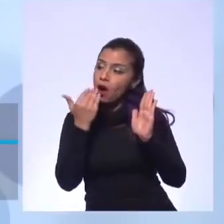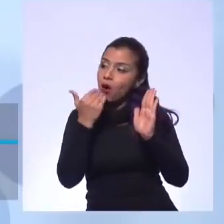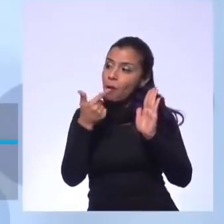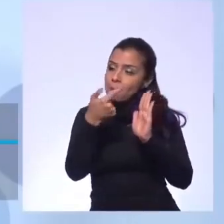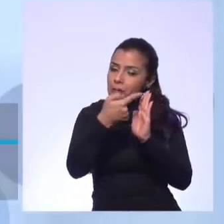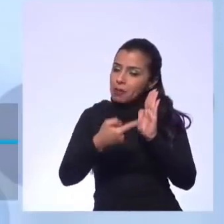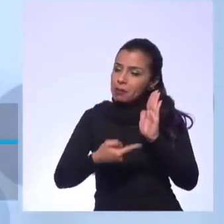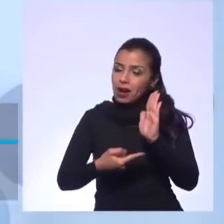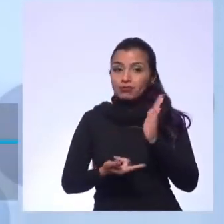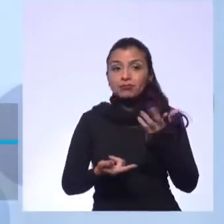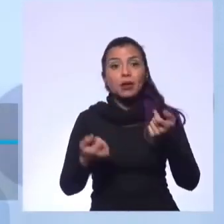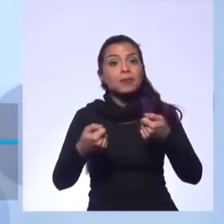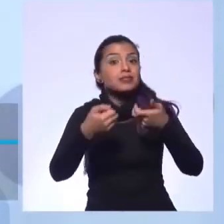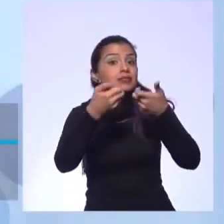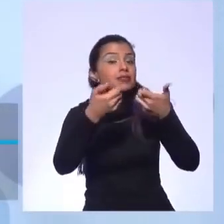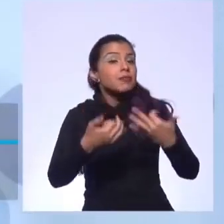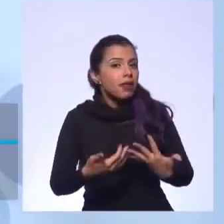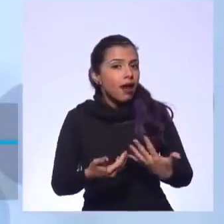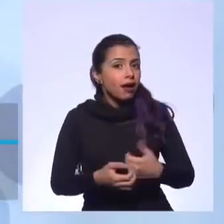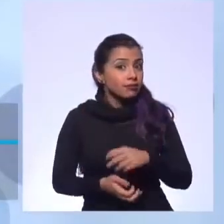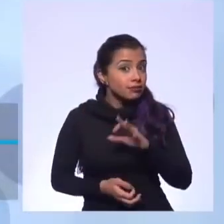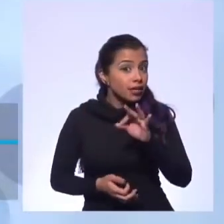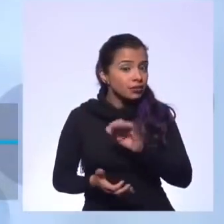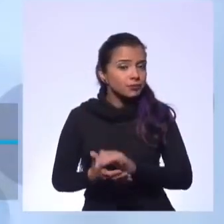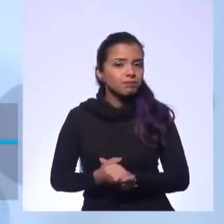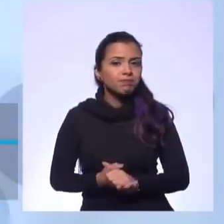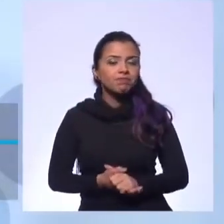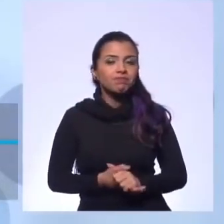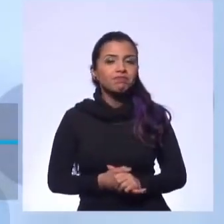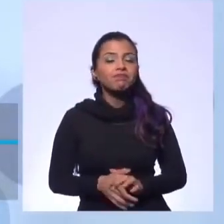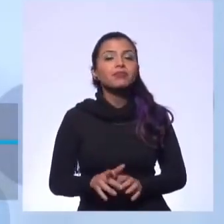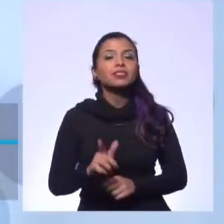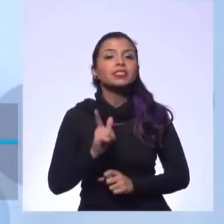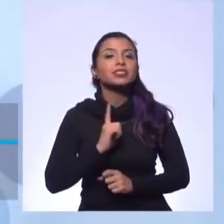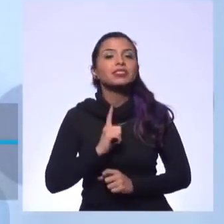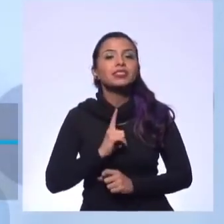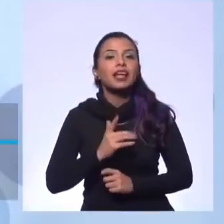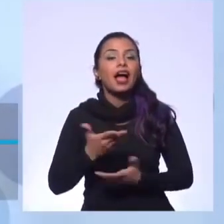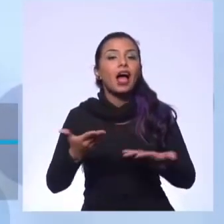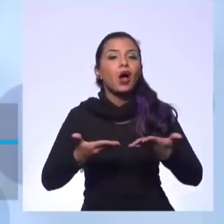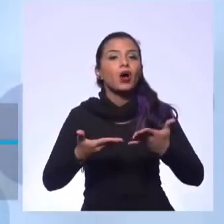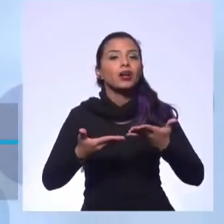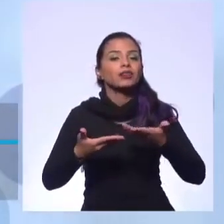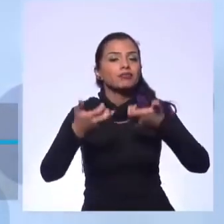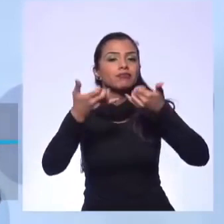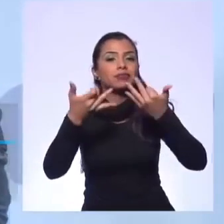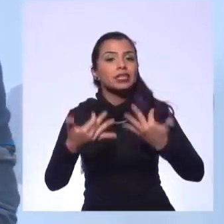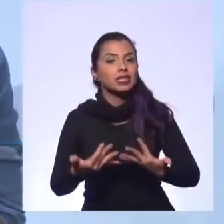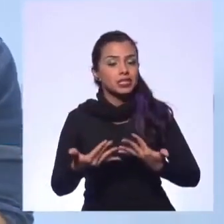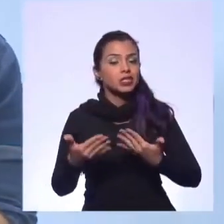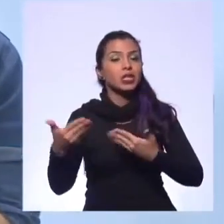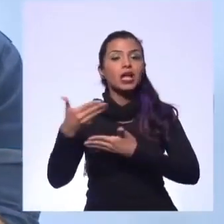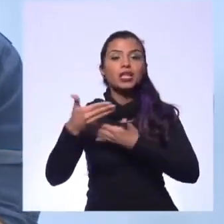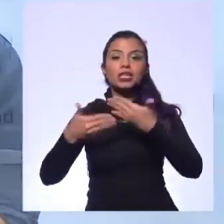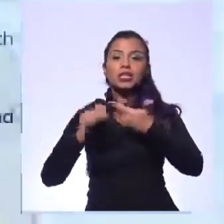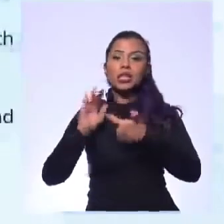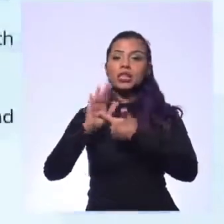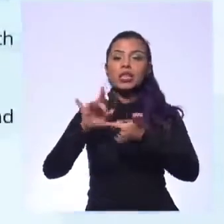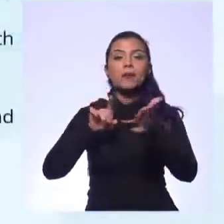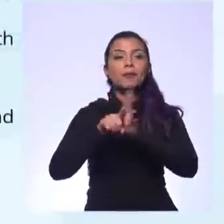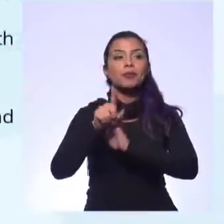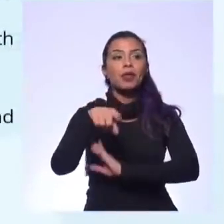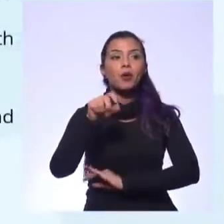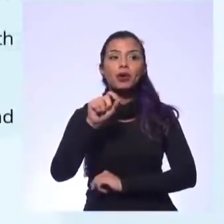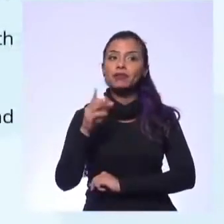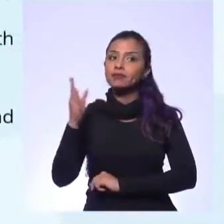teria a definição desses pratos. Então, olha só, a gente vai ter aí as definições na tela para vocês. E aí a pergunta é: What